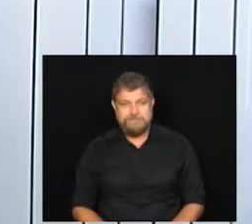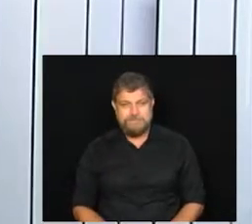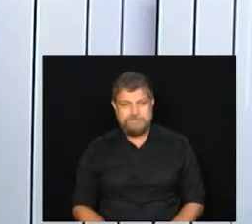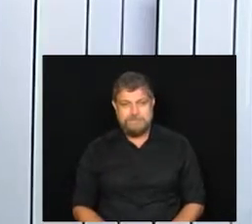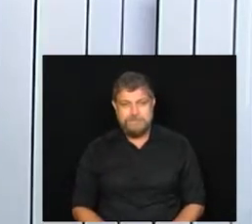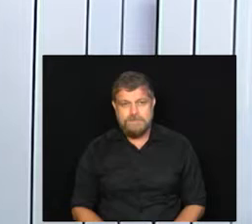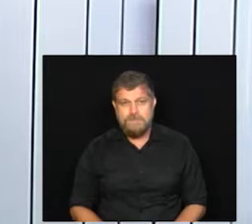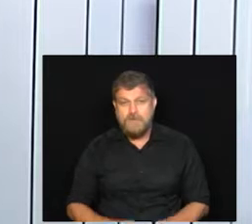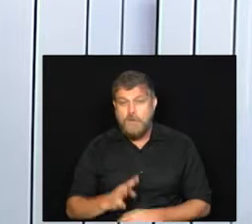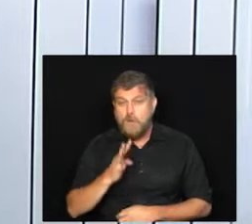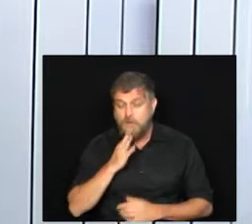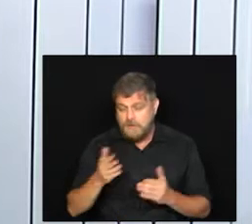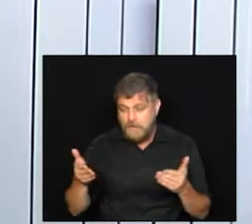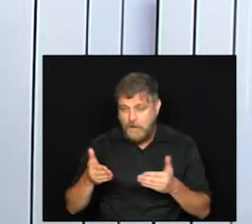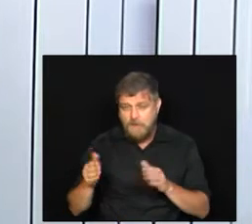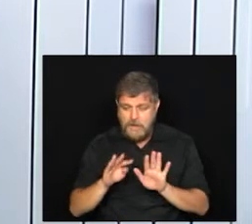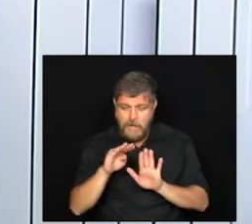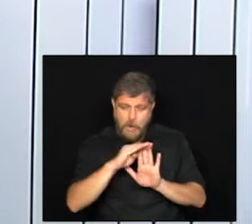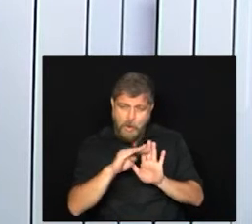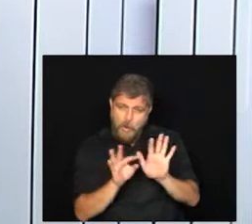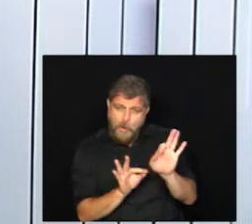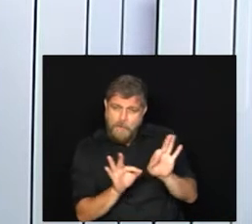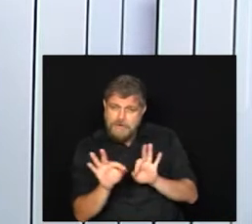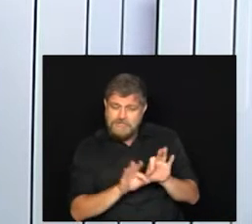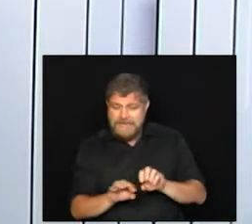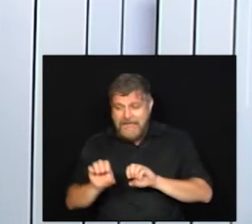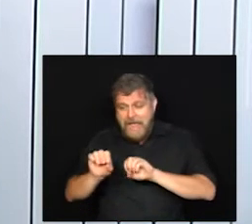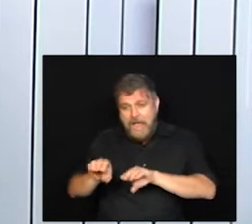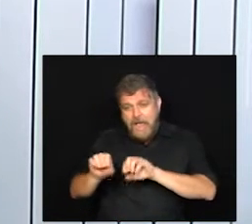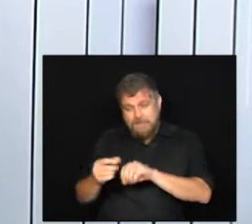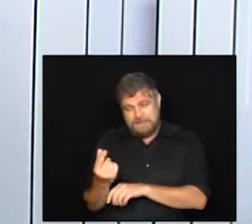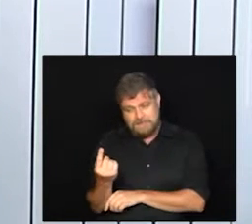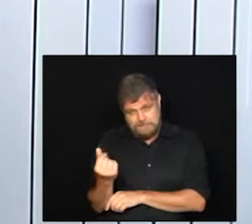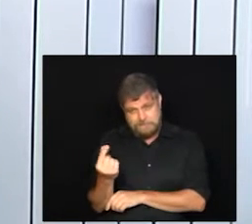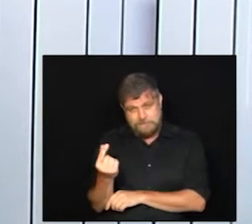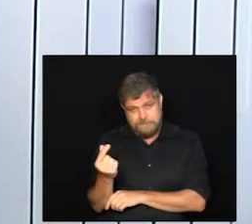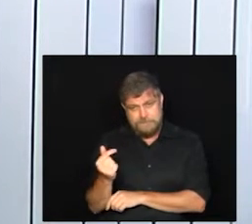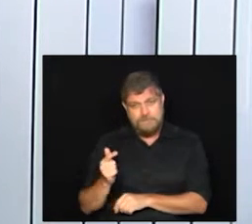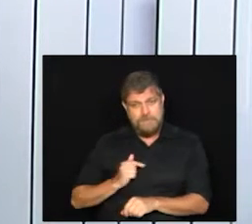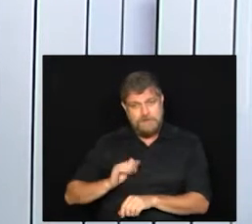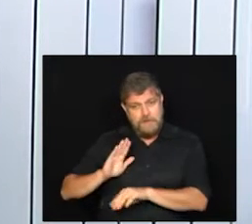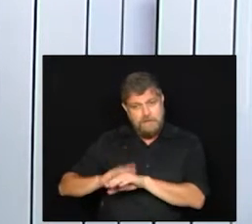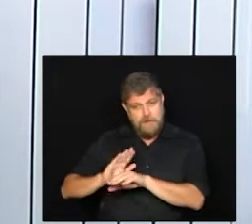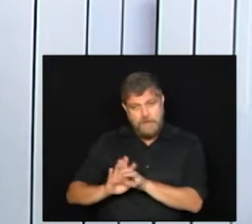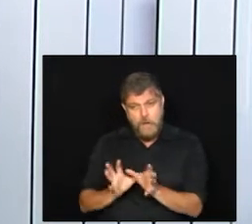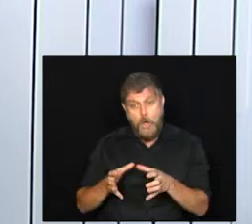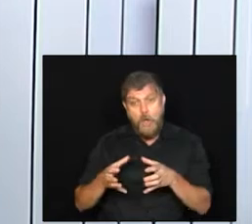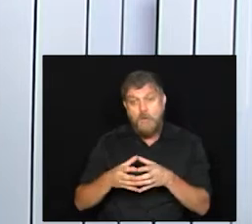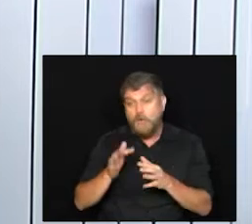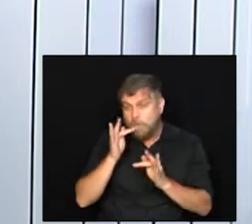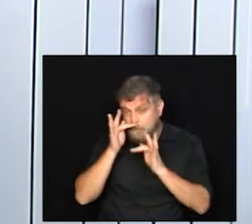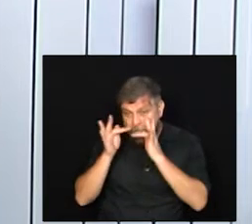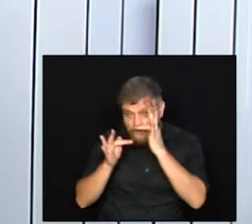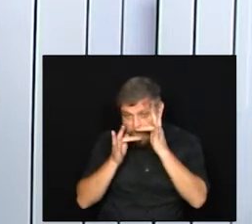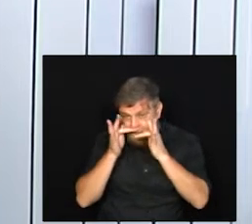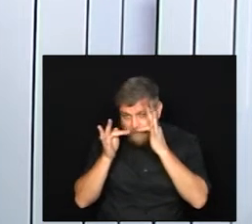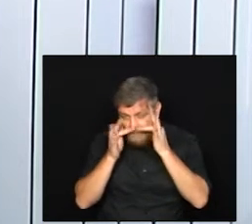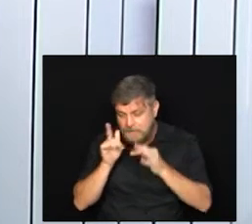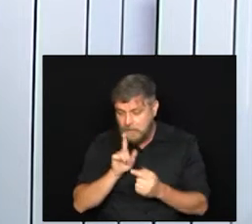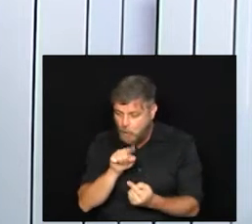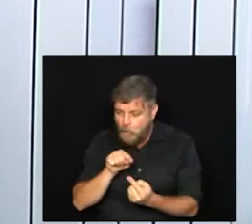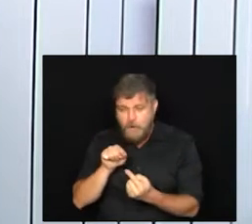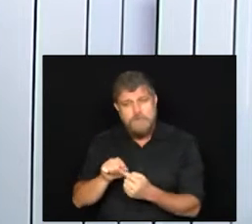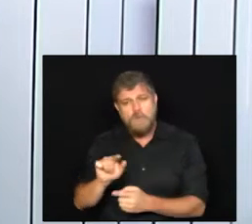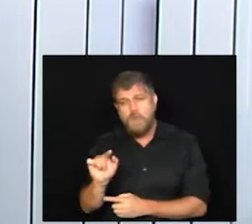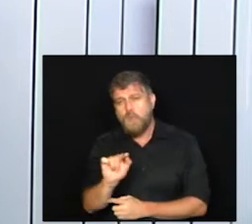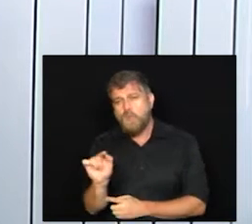E conheça agora o projeto de educação financeira que é desenvolvido no Grupo Primavera e tem como